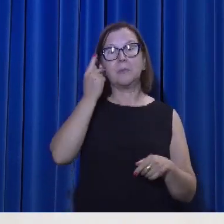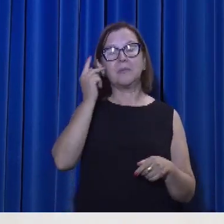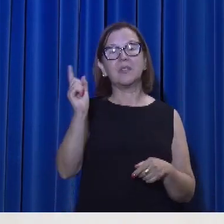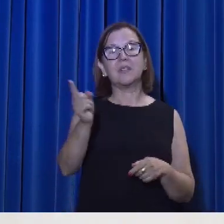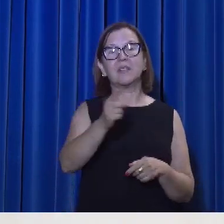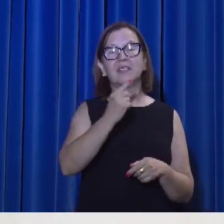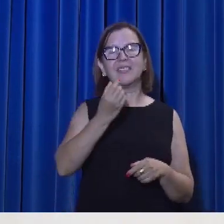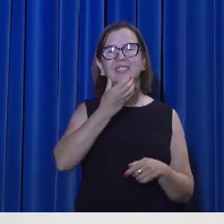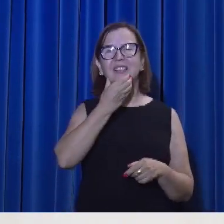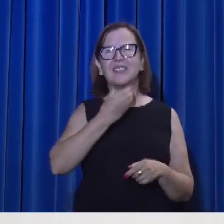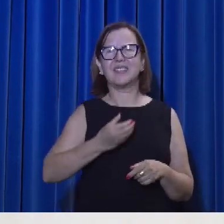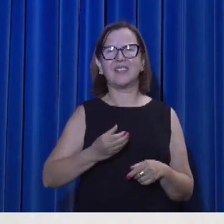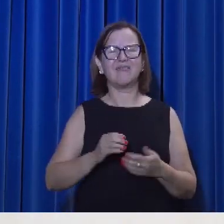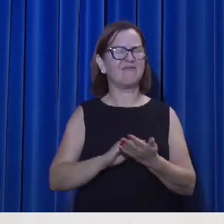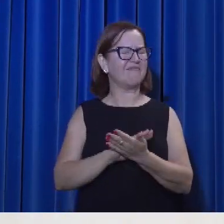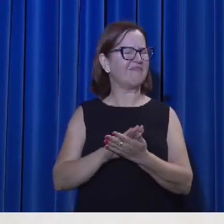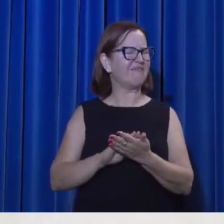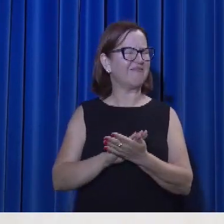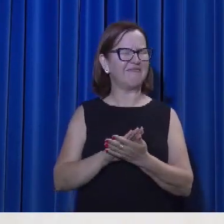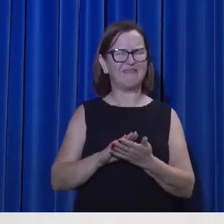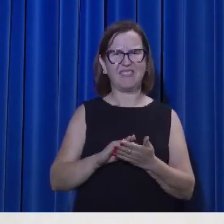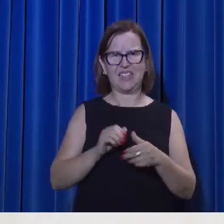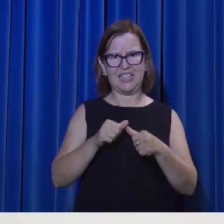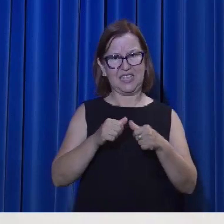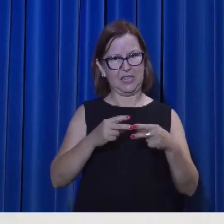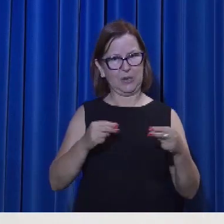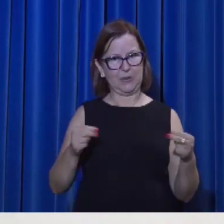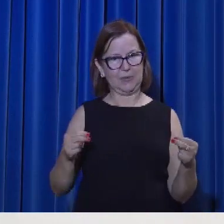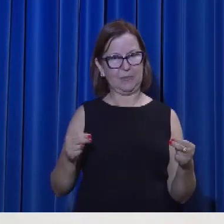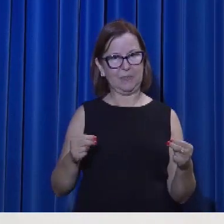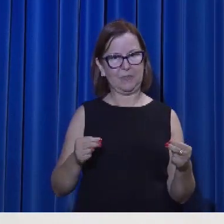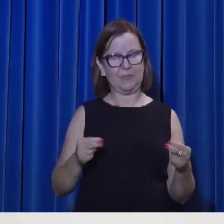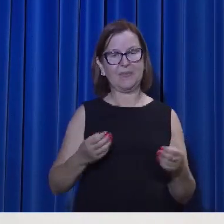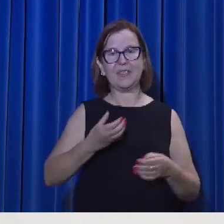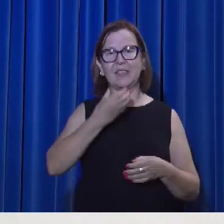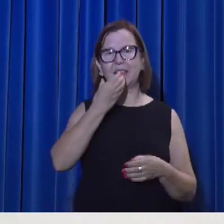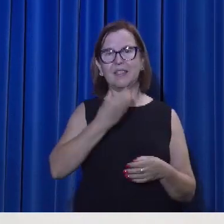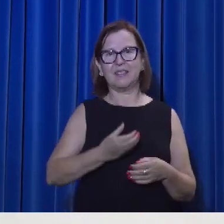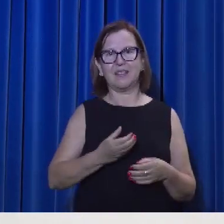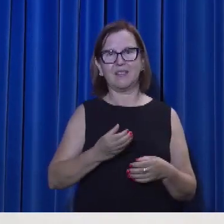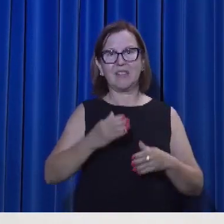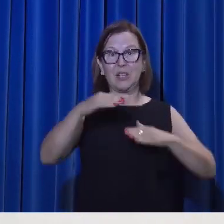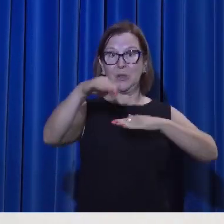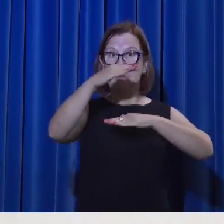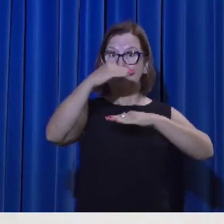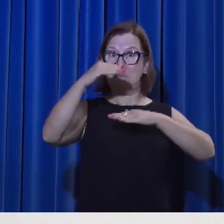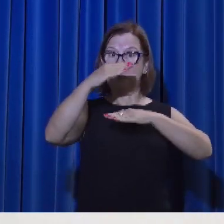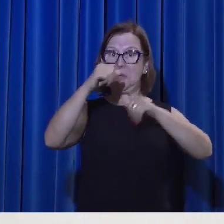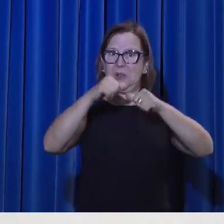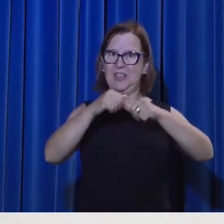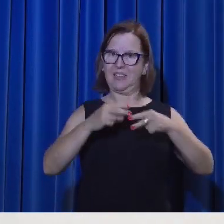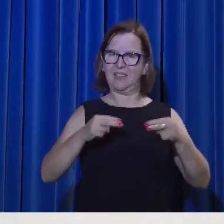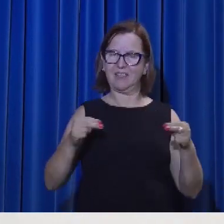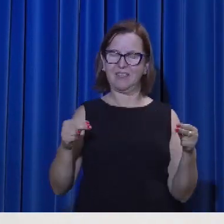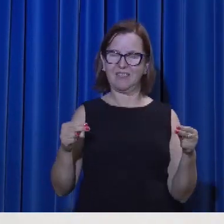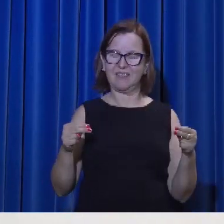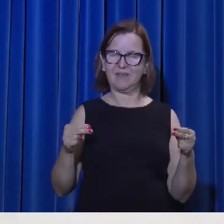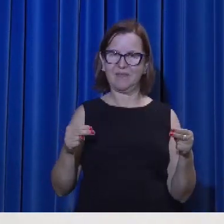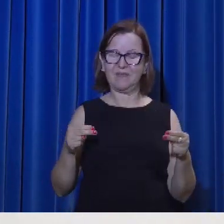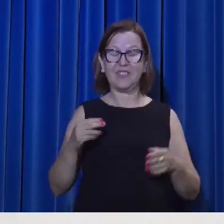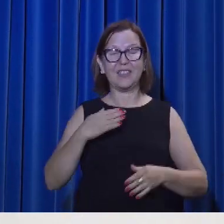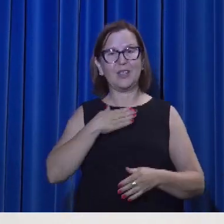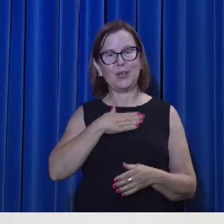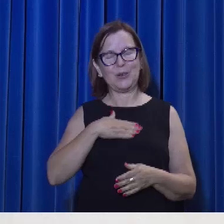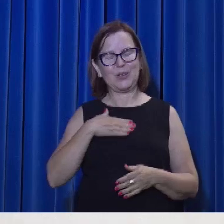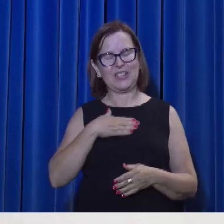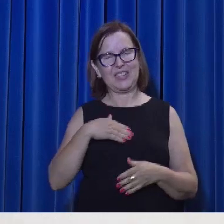o Natal não é nada disso. O Natal é algo muito superior a isso. E eu gostaria então